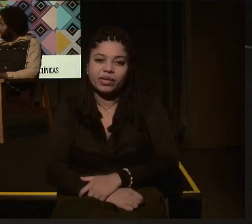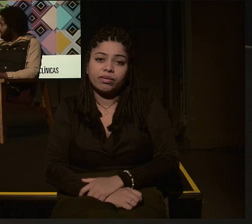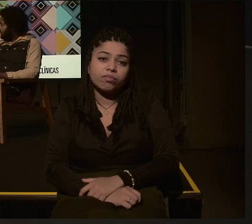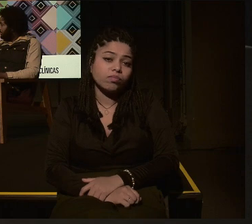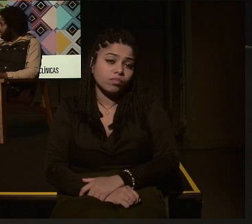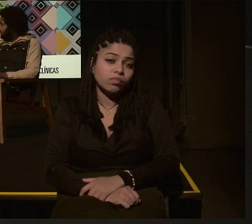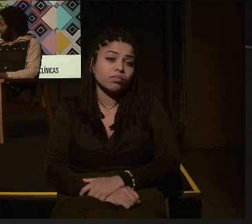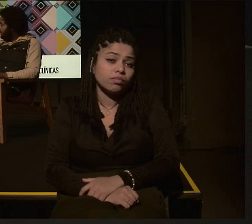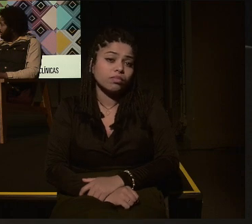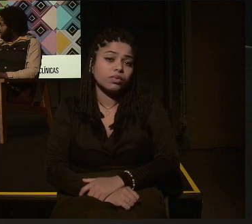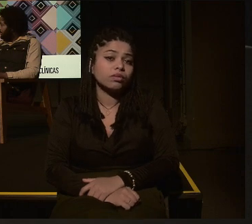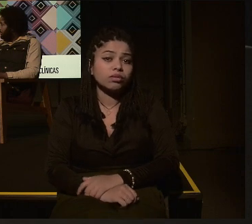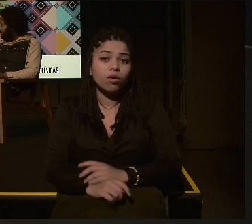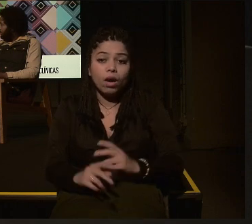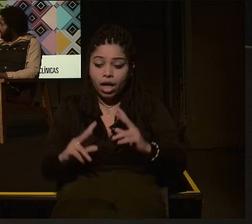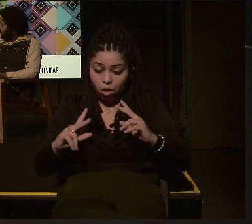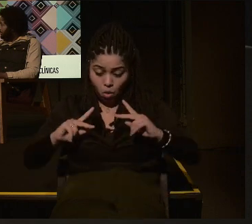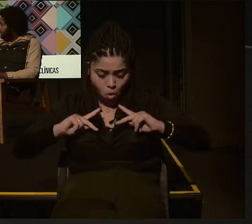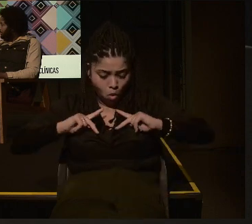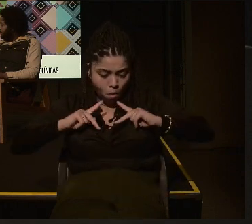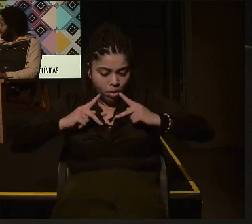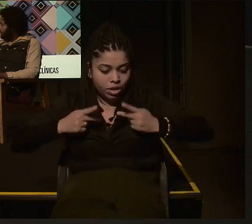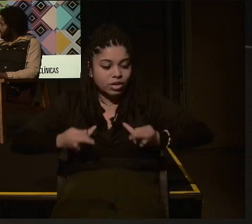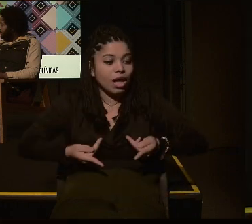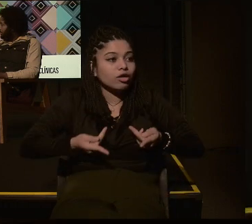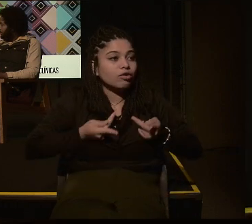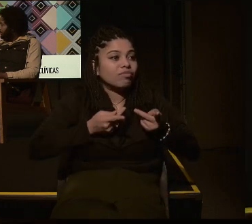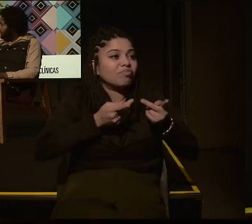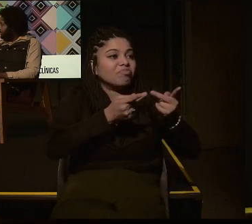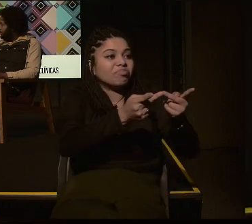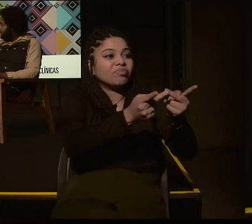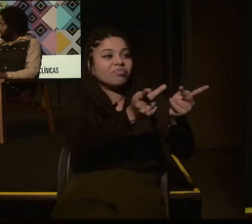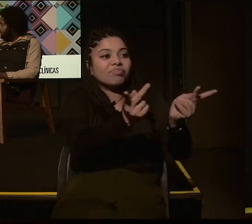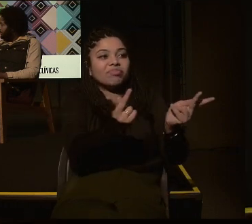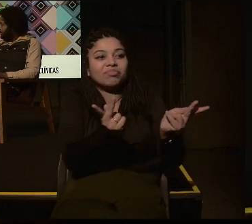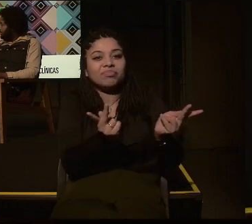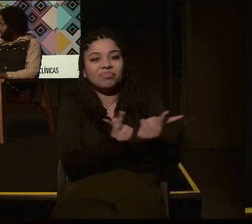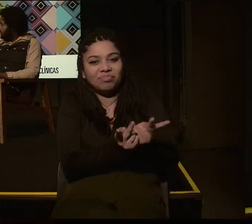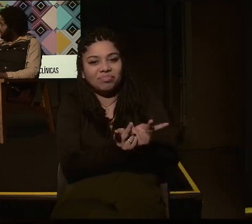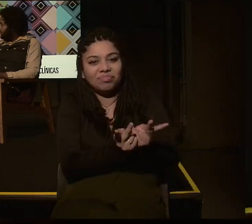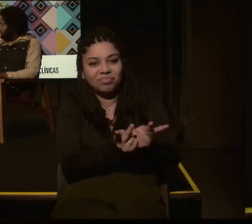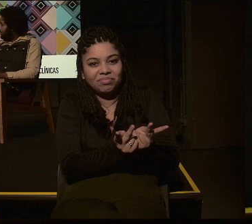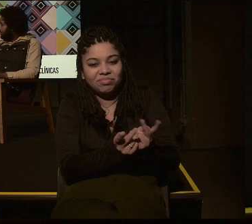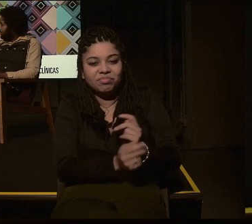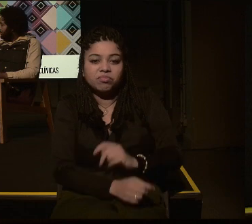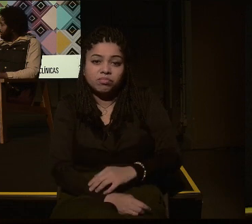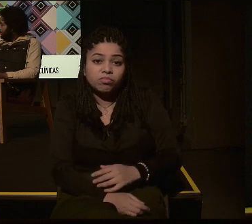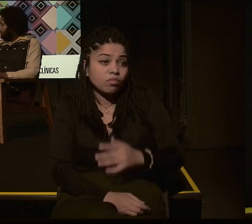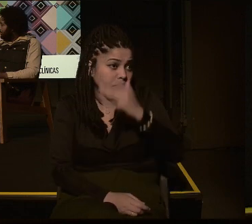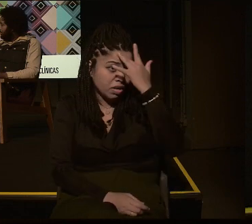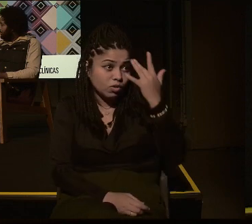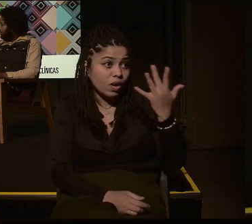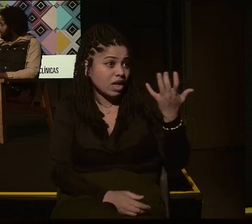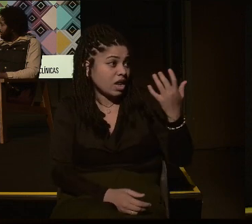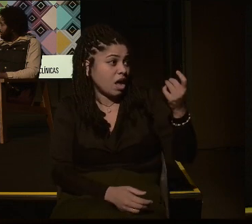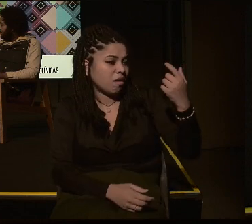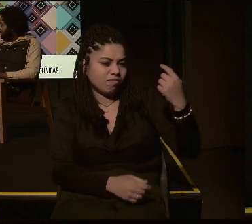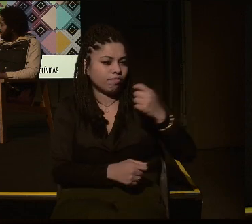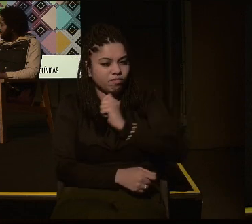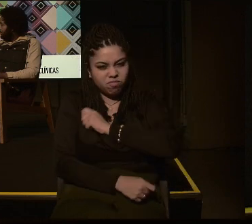inclusive aquele que quis te matar. Só que aquele que quis te matar, te oferecendo focinho, rabo e